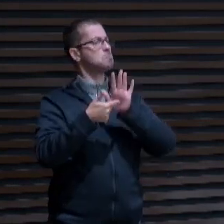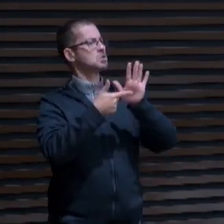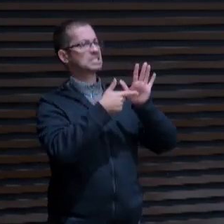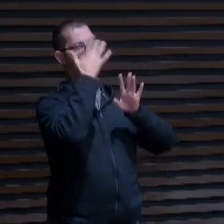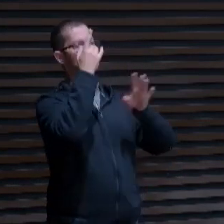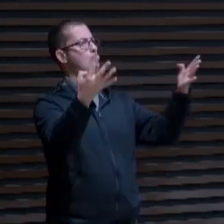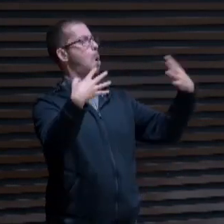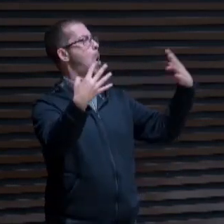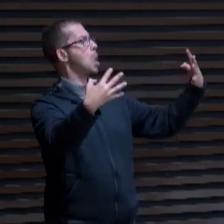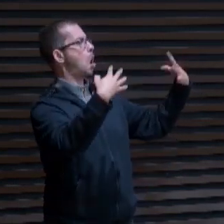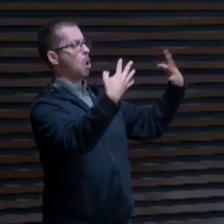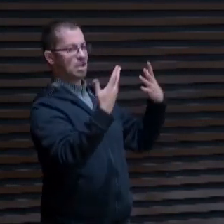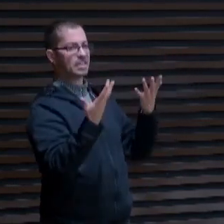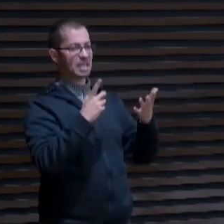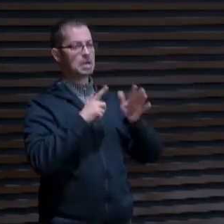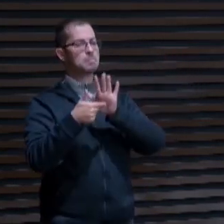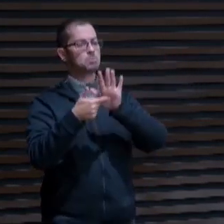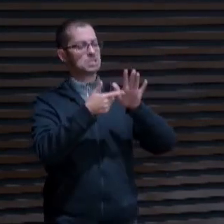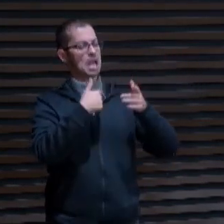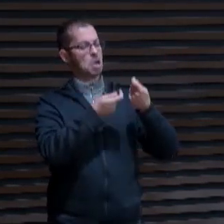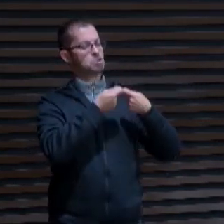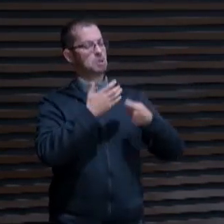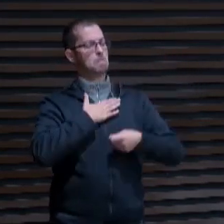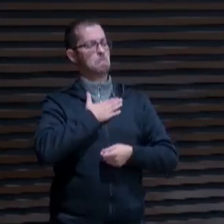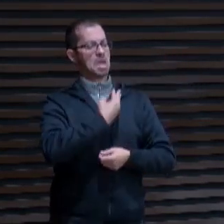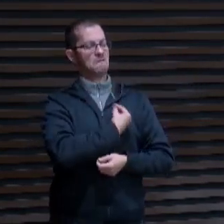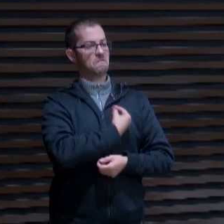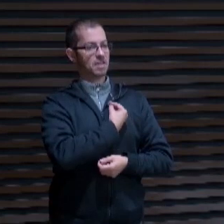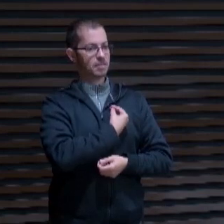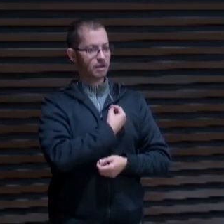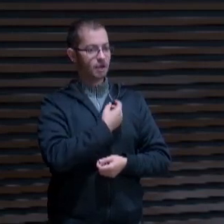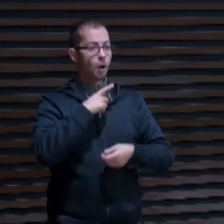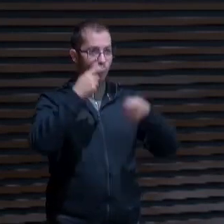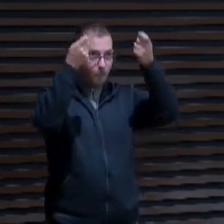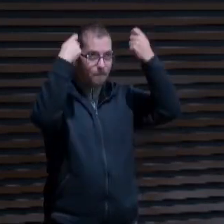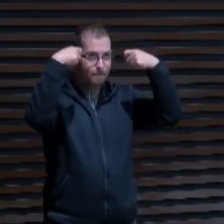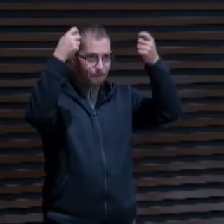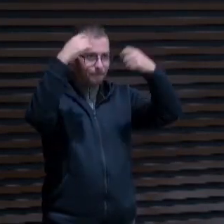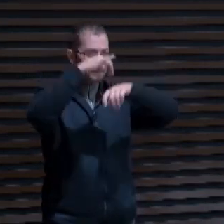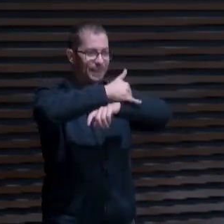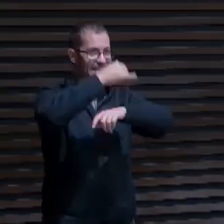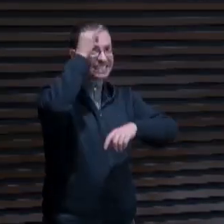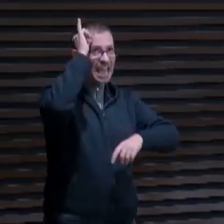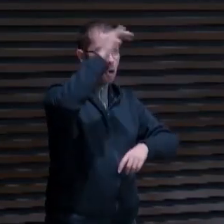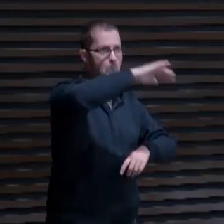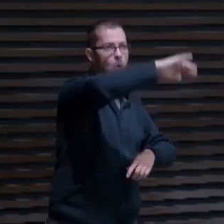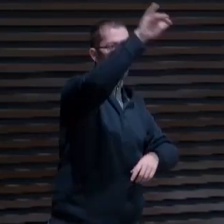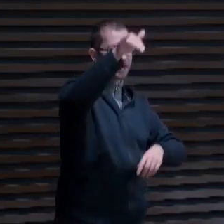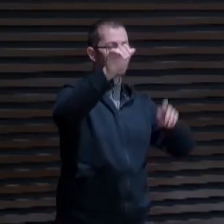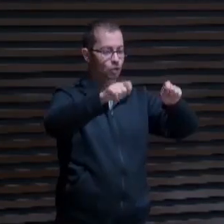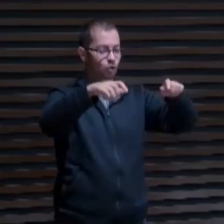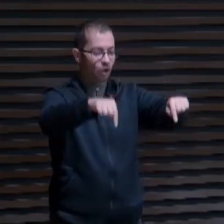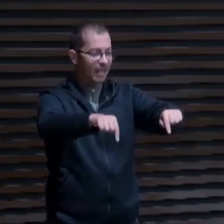deuses. Ele quer governar a sua própria vida. Um Deus, um bezerro, eu levo para onde eu quiser. Eu coloco ele aqui, coloco ele ali. Se